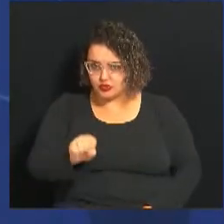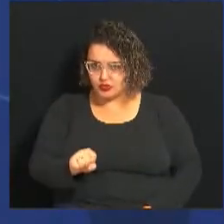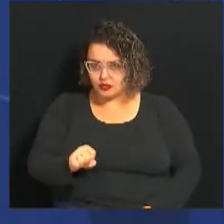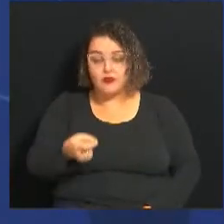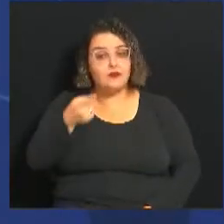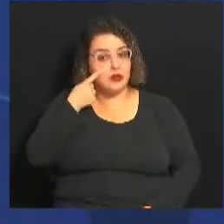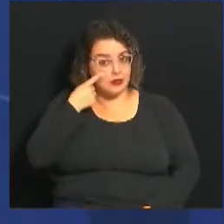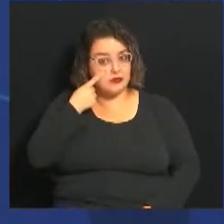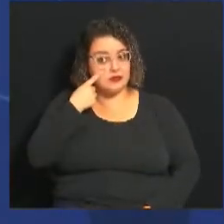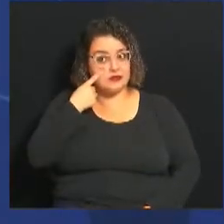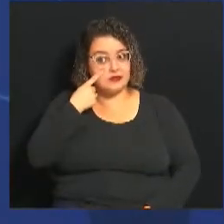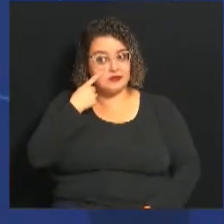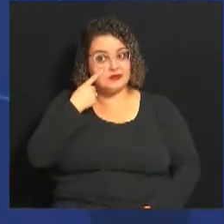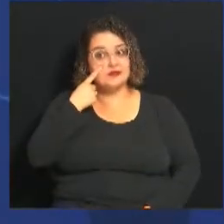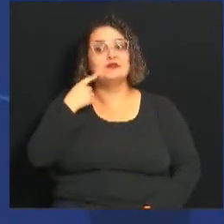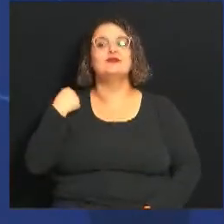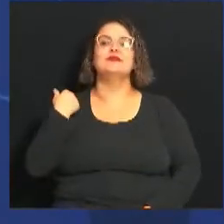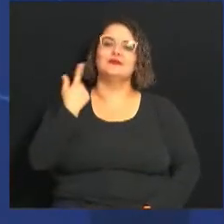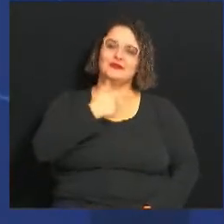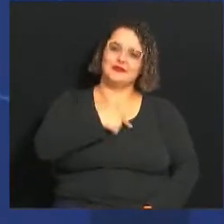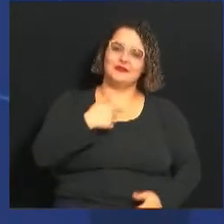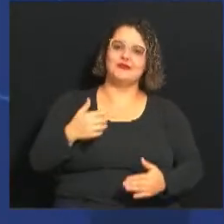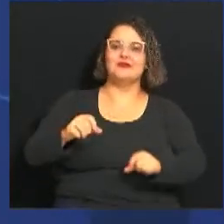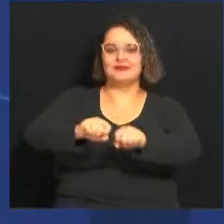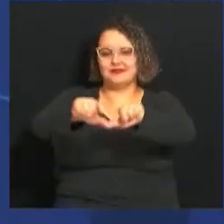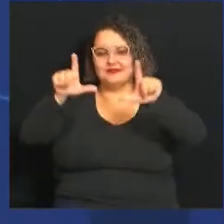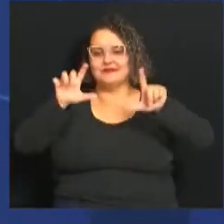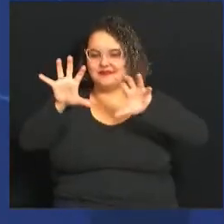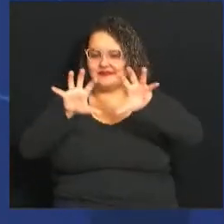conferir através do nosso mapa na tela.